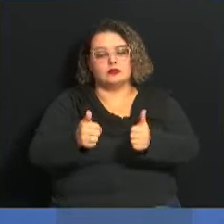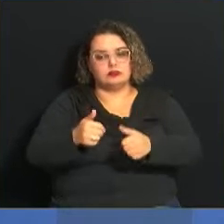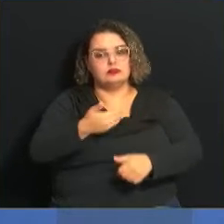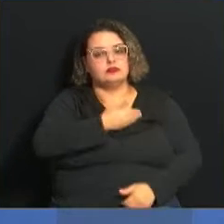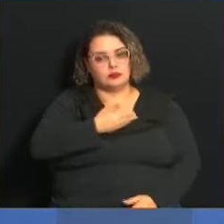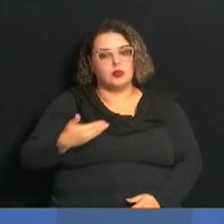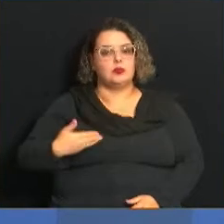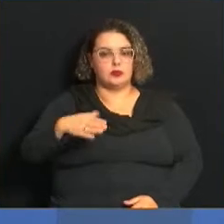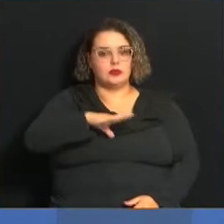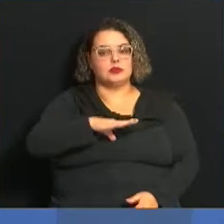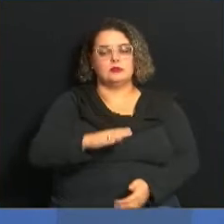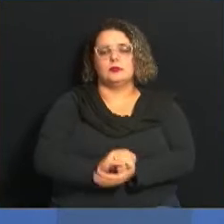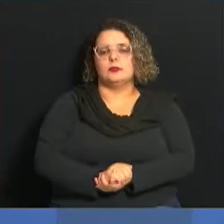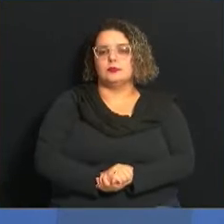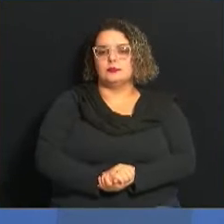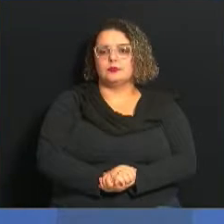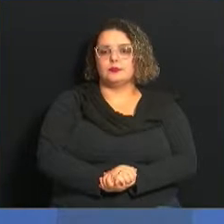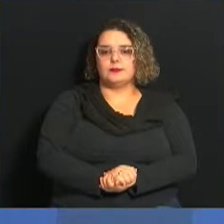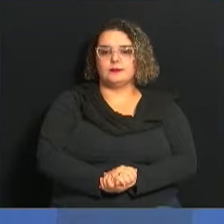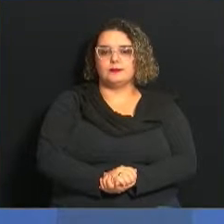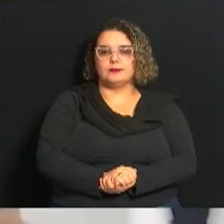municipal.